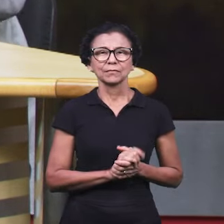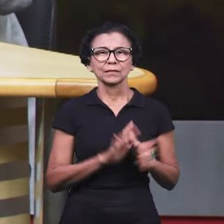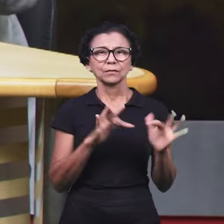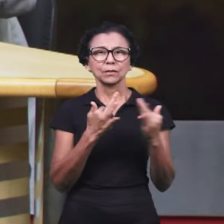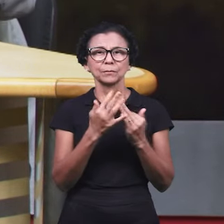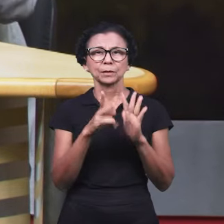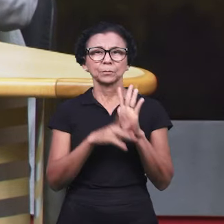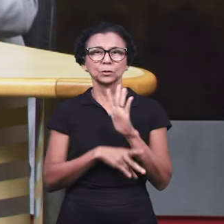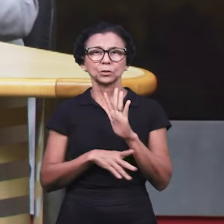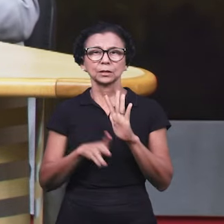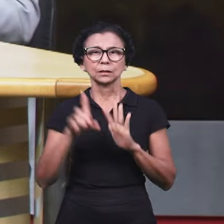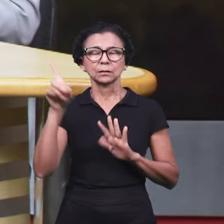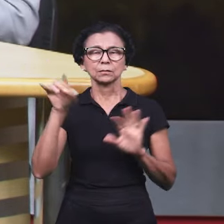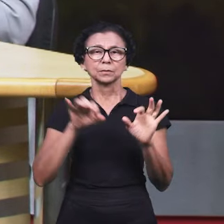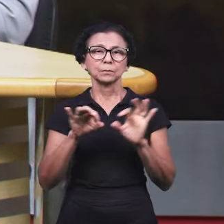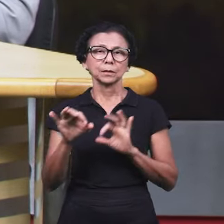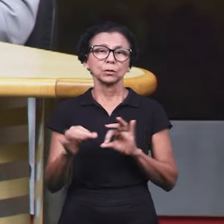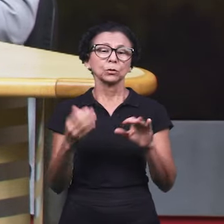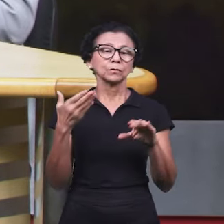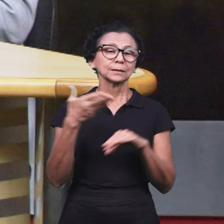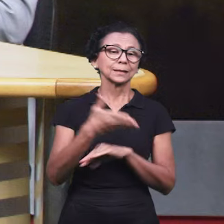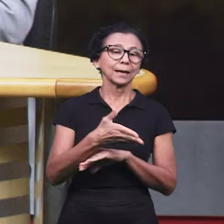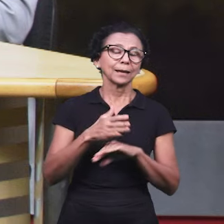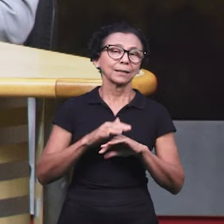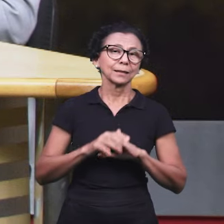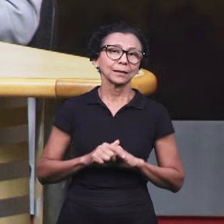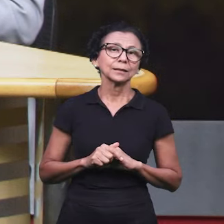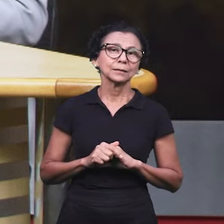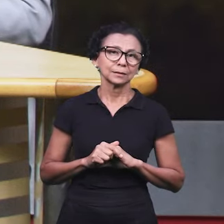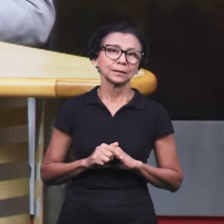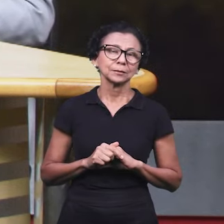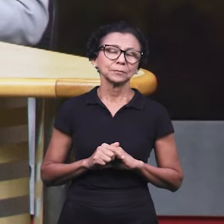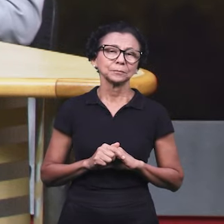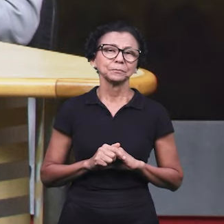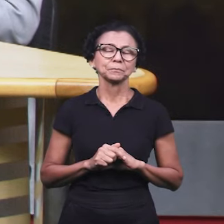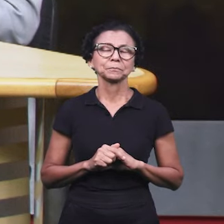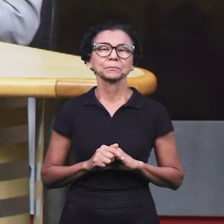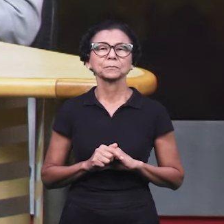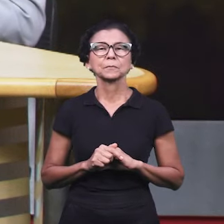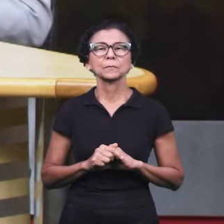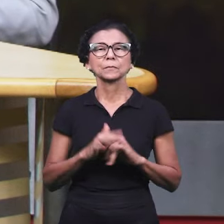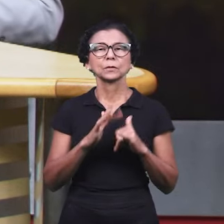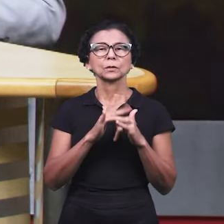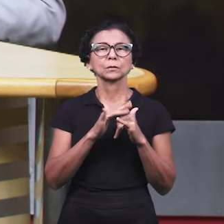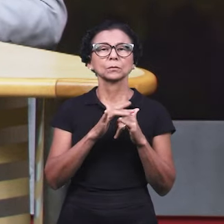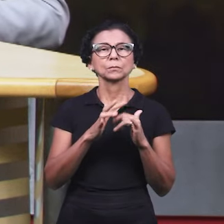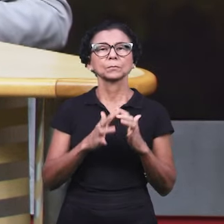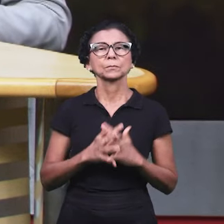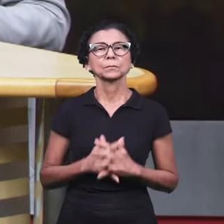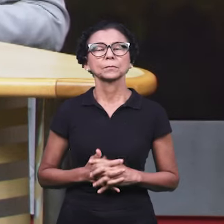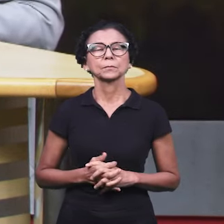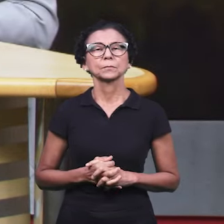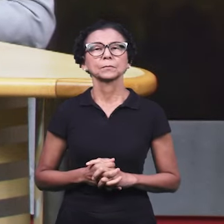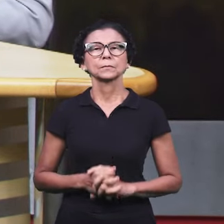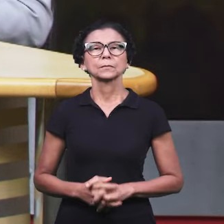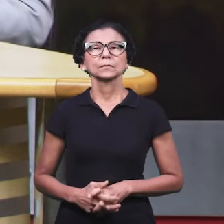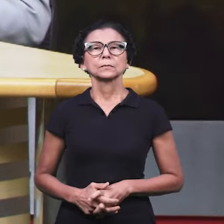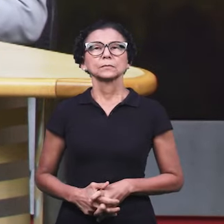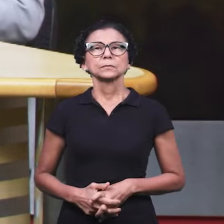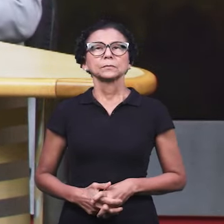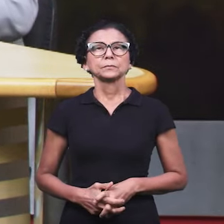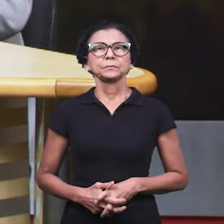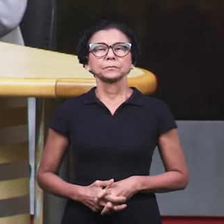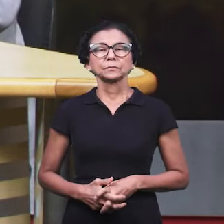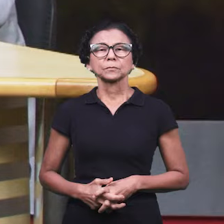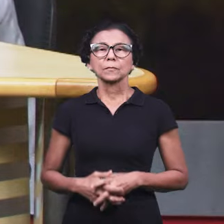que nós começamos a tratar desse tema e falamos um pouco sobre eh a família casamento né marido e